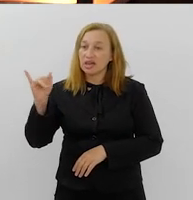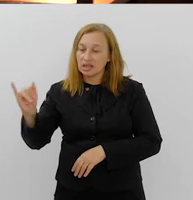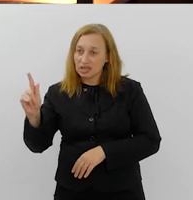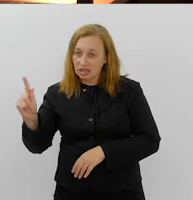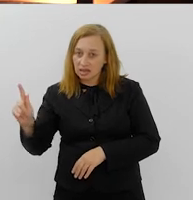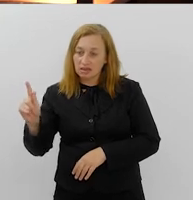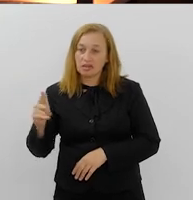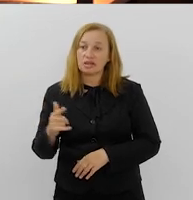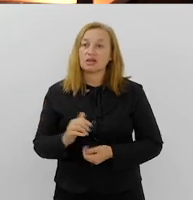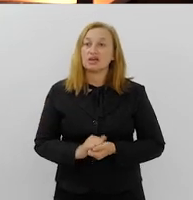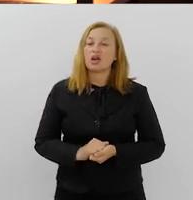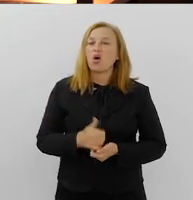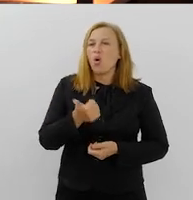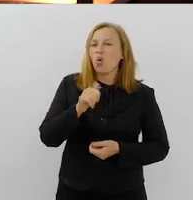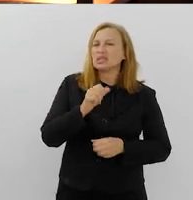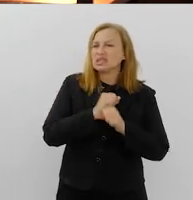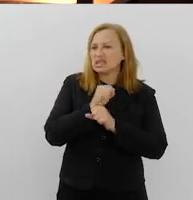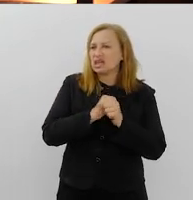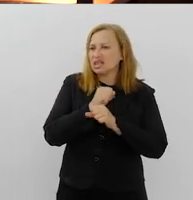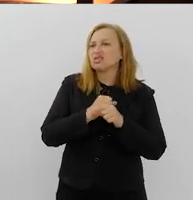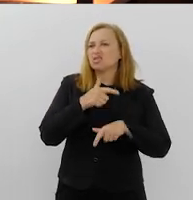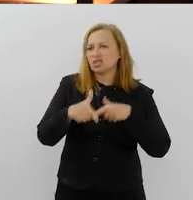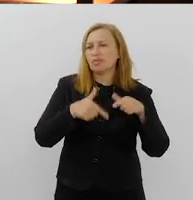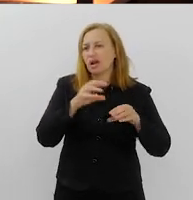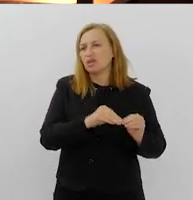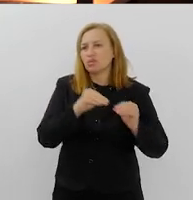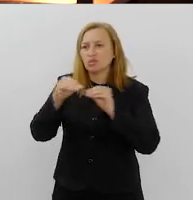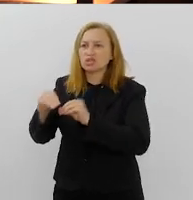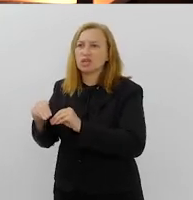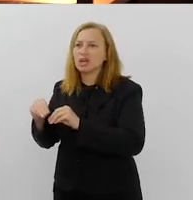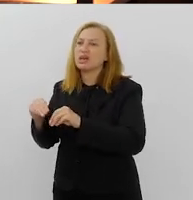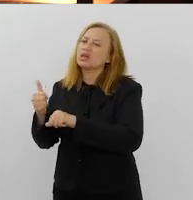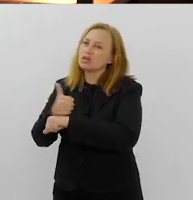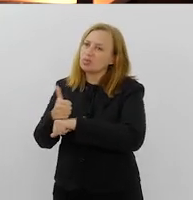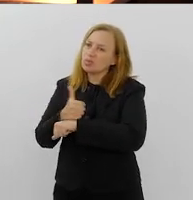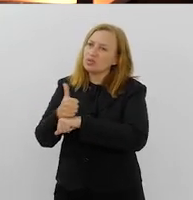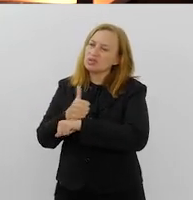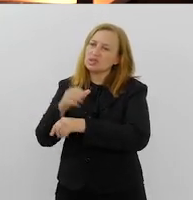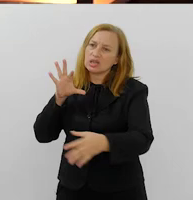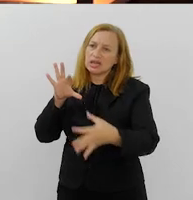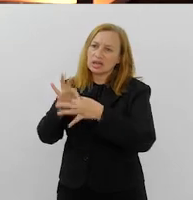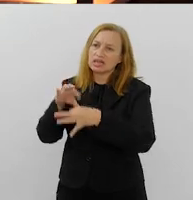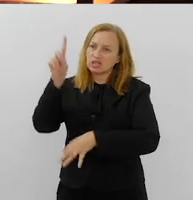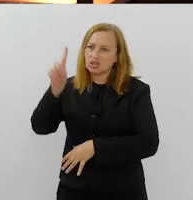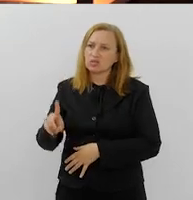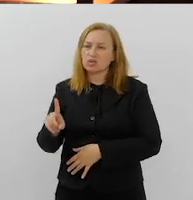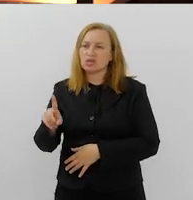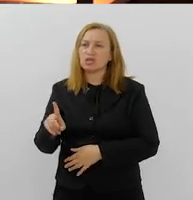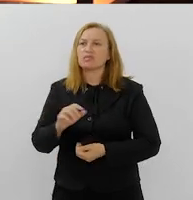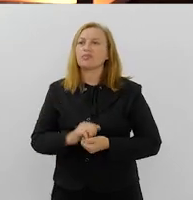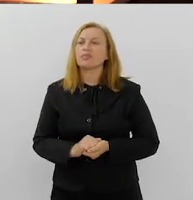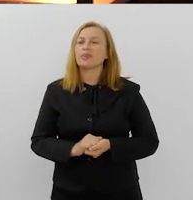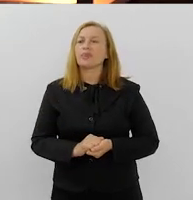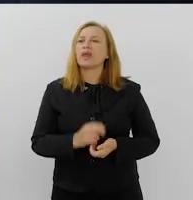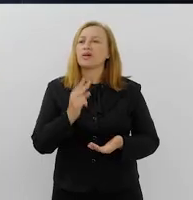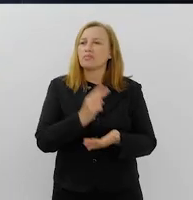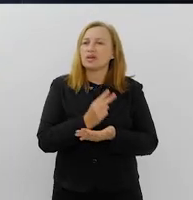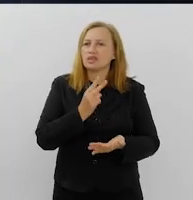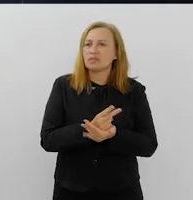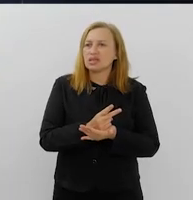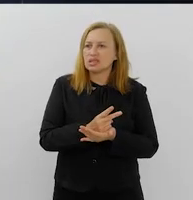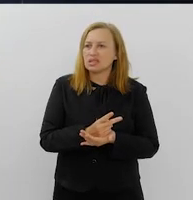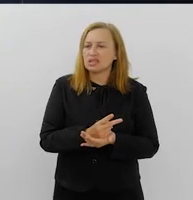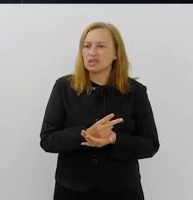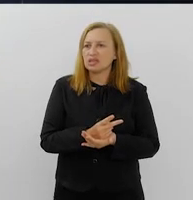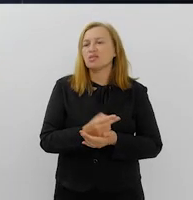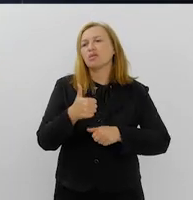De um agente de reservas, em 11 anos de Foi um trabalho eu grande fui a cargo. coordenador de cursos, diretamente ligado à diretoria comercial. E mesmo assim, ocupando